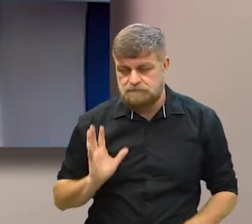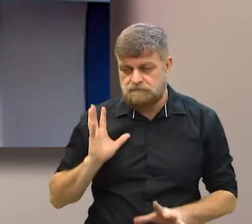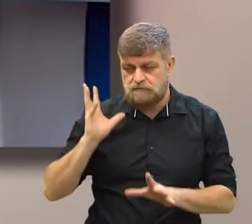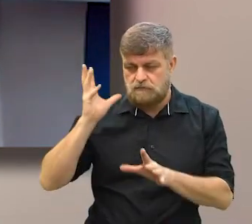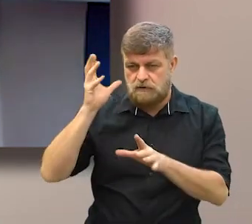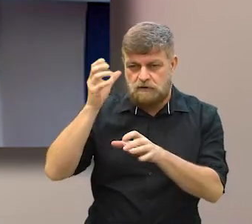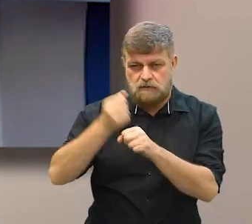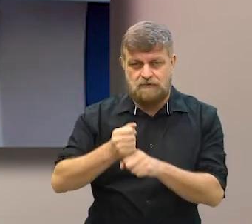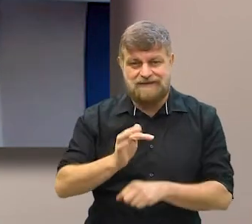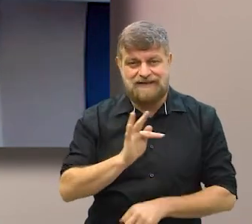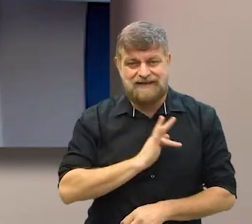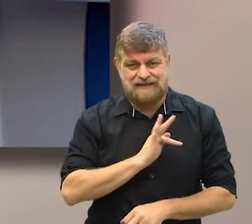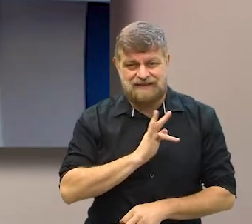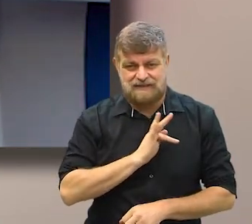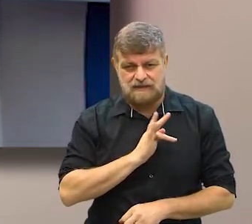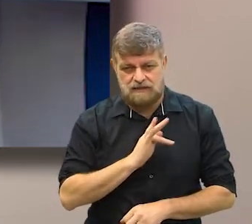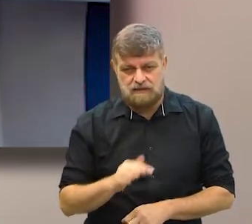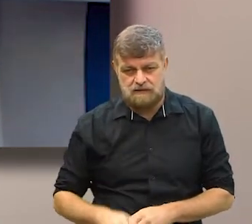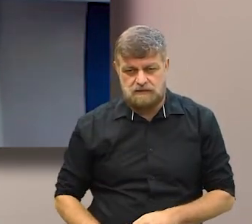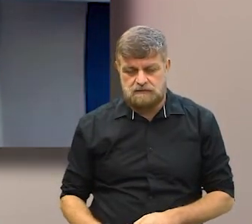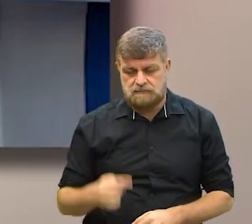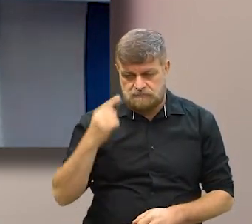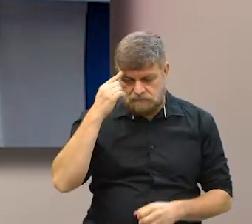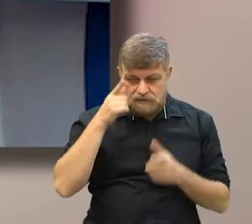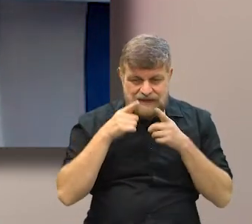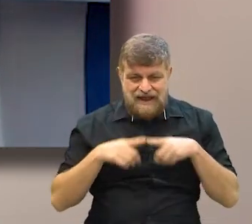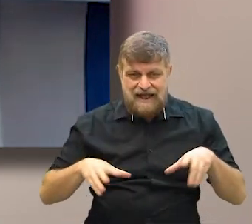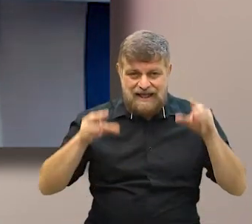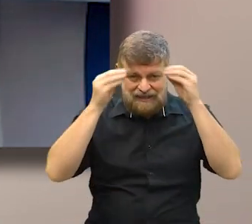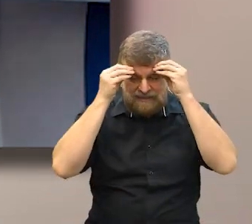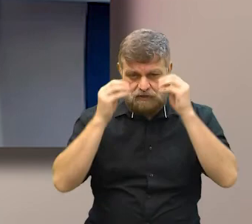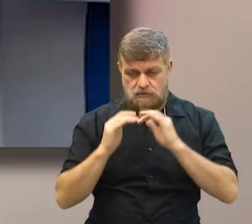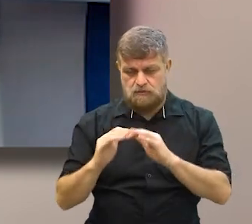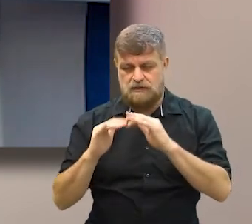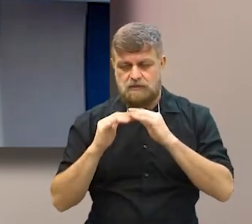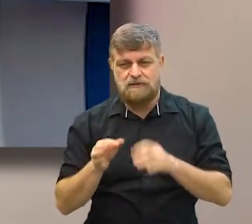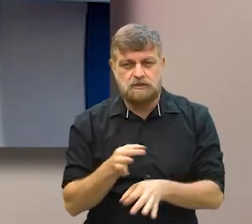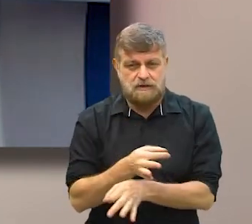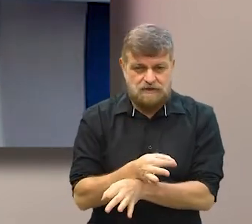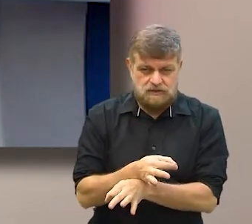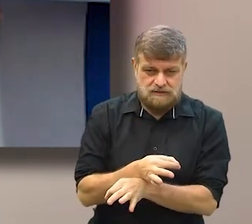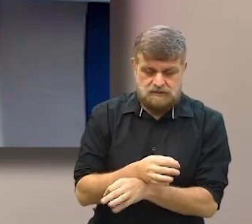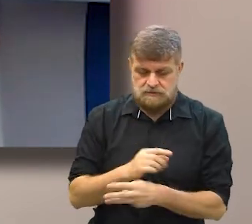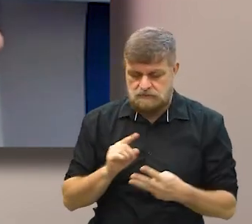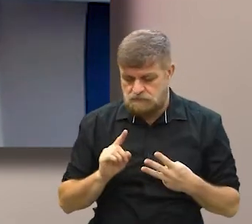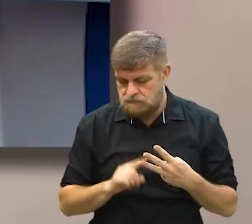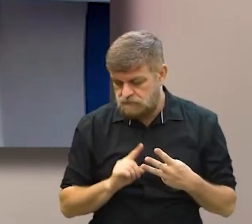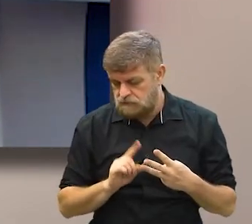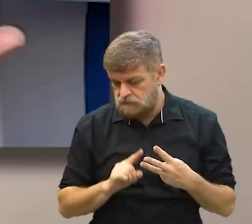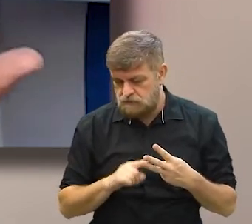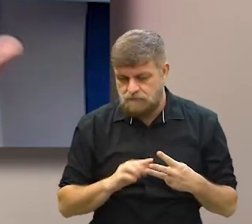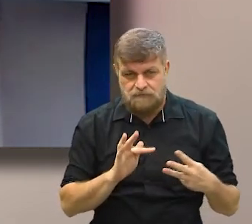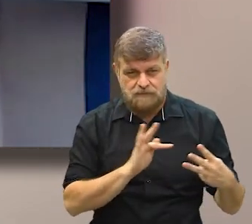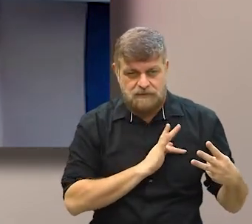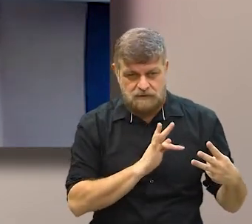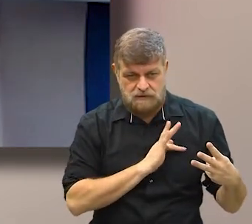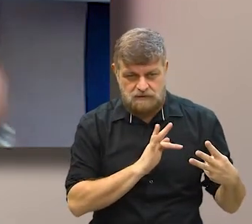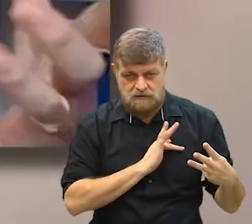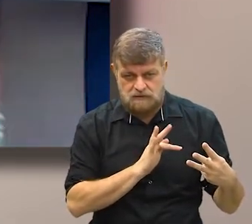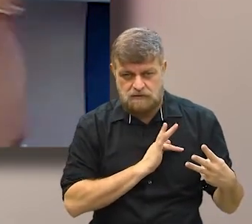monte de técnica aí, de programação neurolinguística, de meditação,